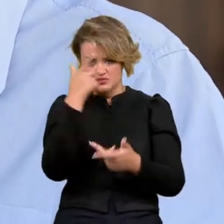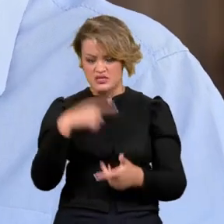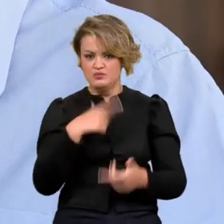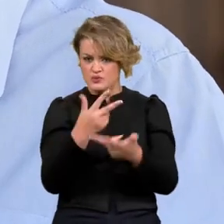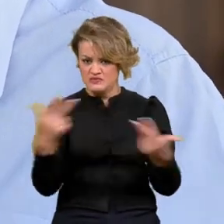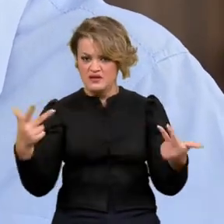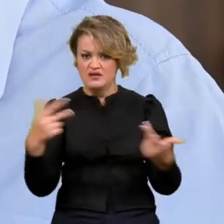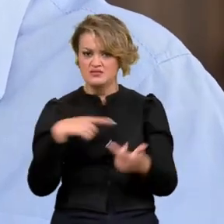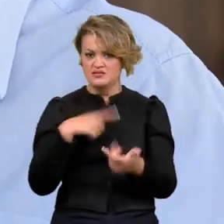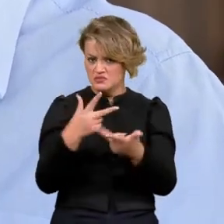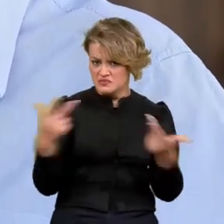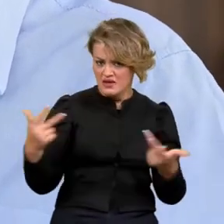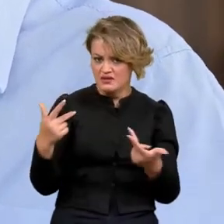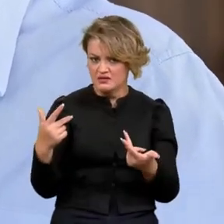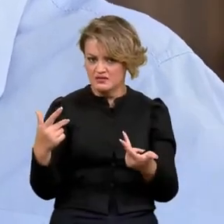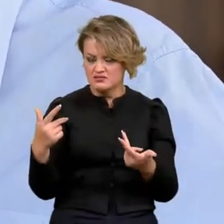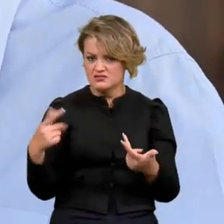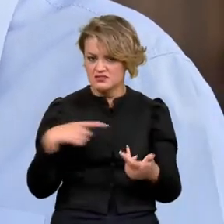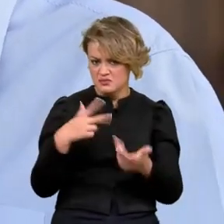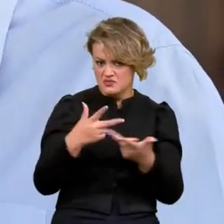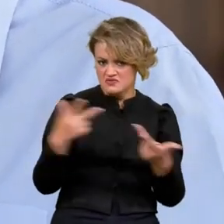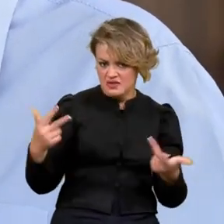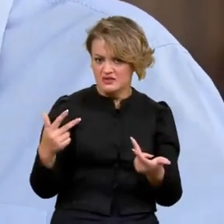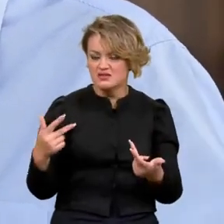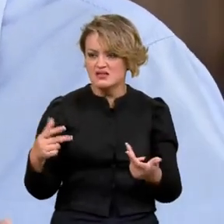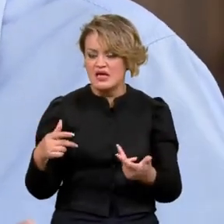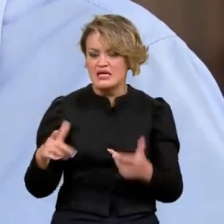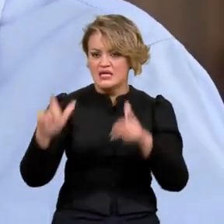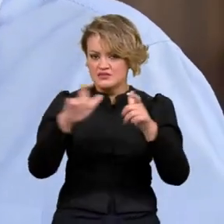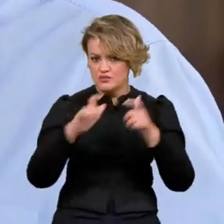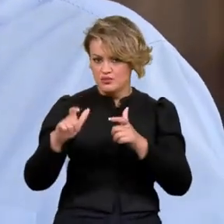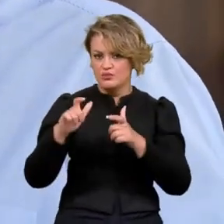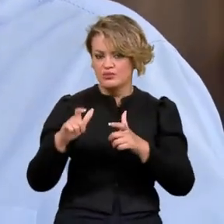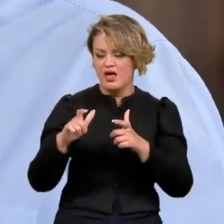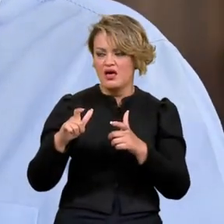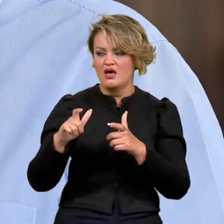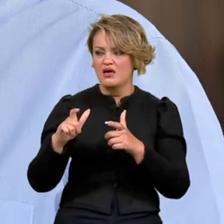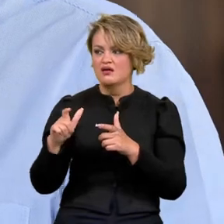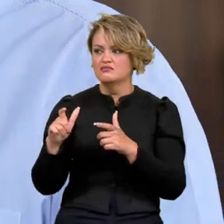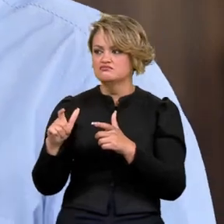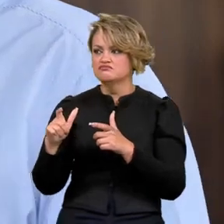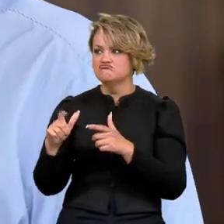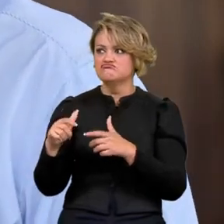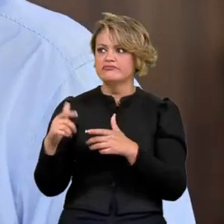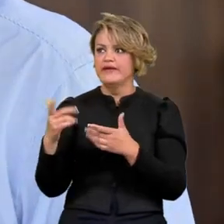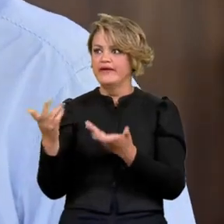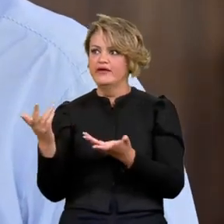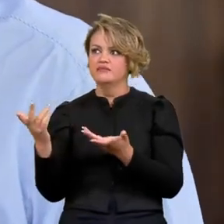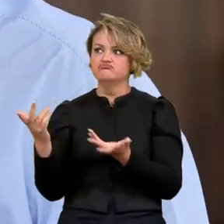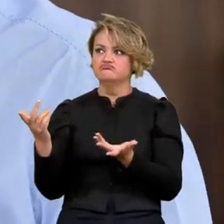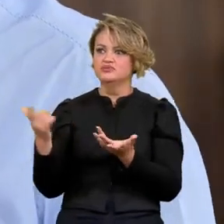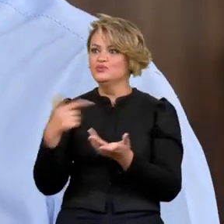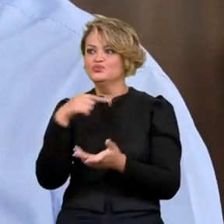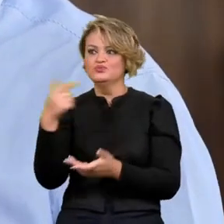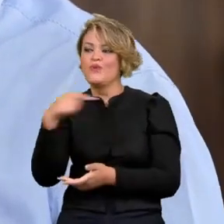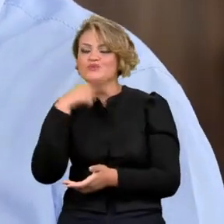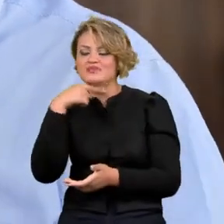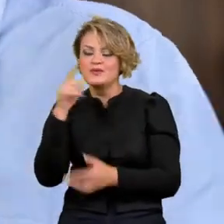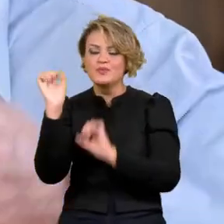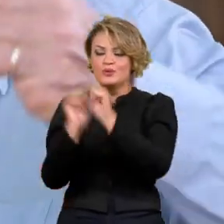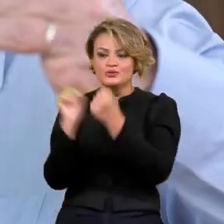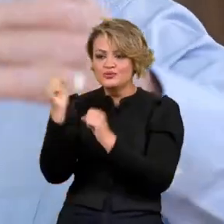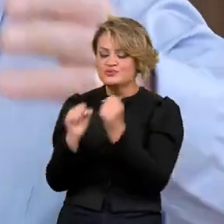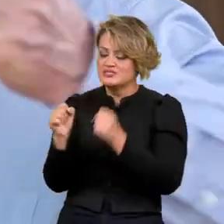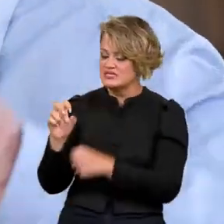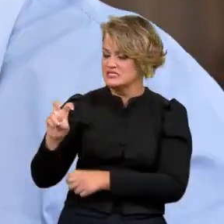essa propriedade geram bastante oportunidade de trabalho porque ninguém consegue produzir 50 hectares sozinho 30